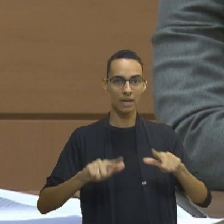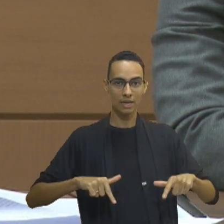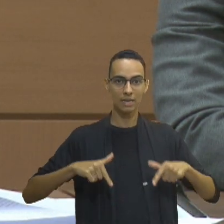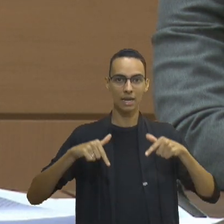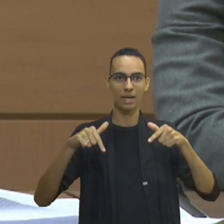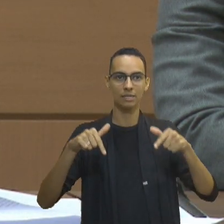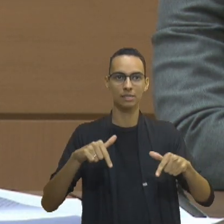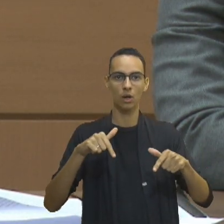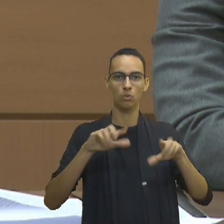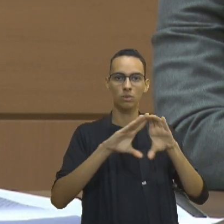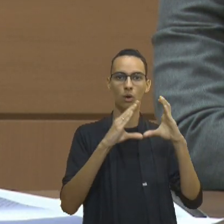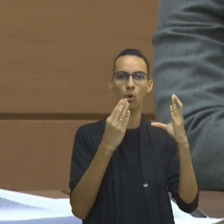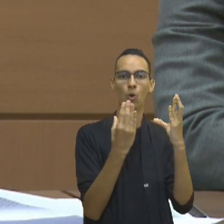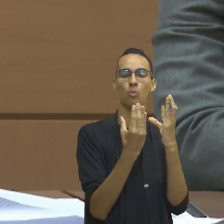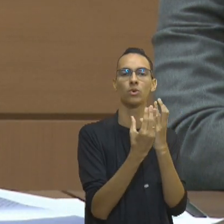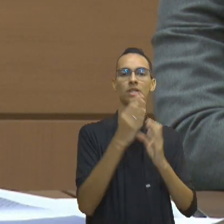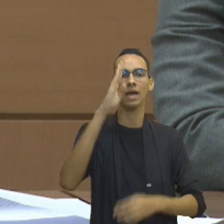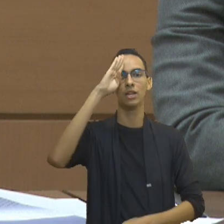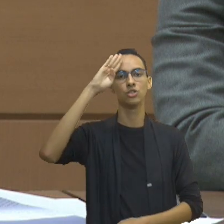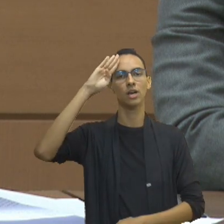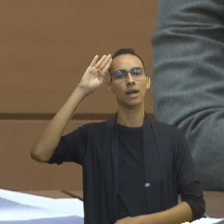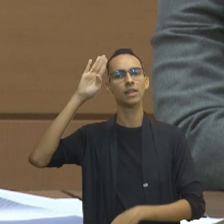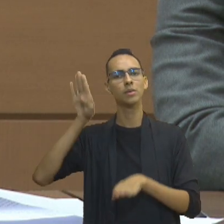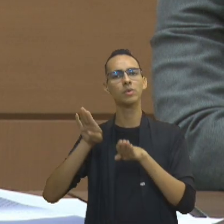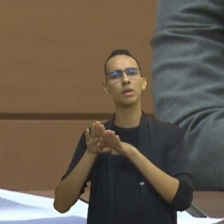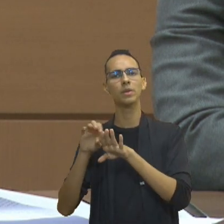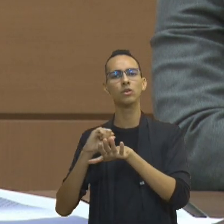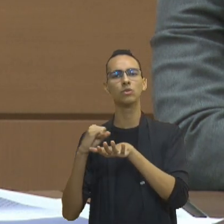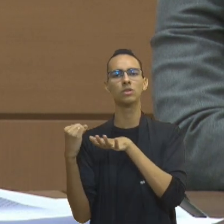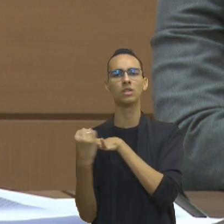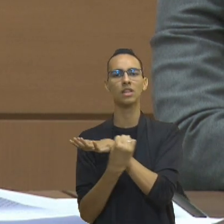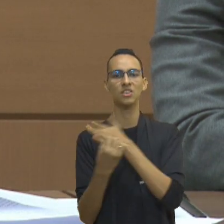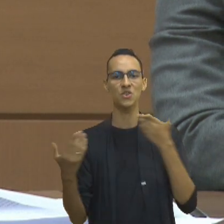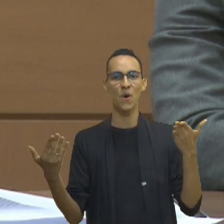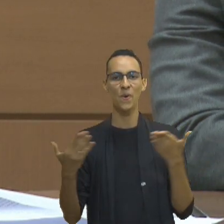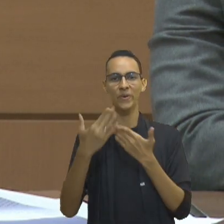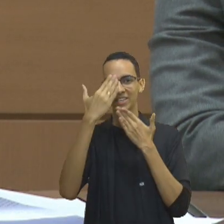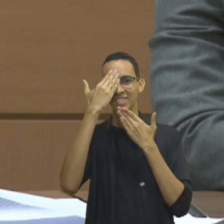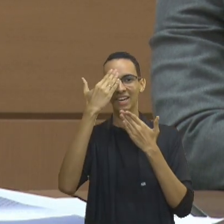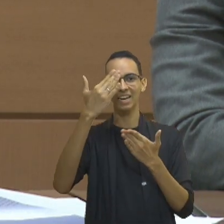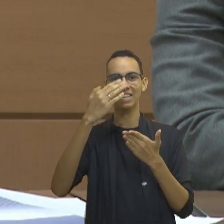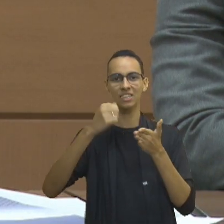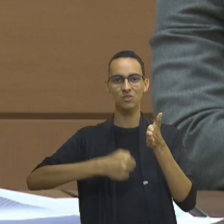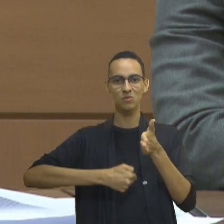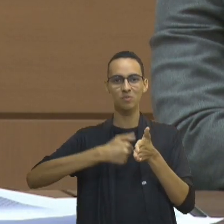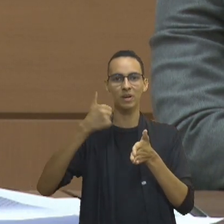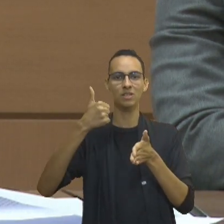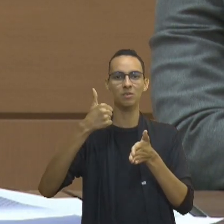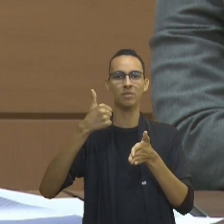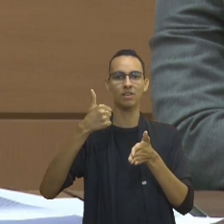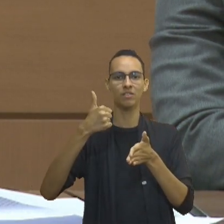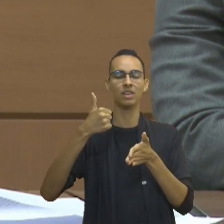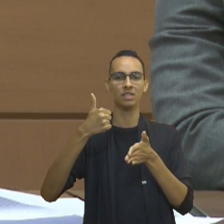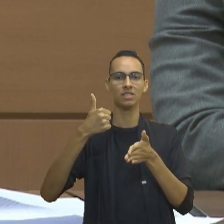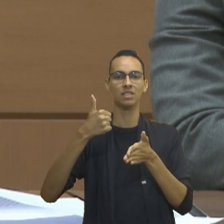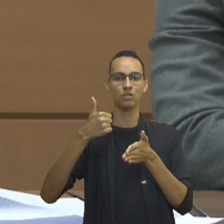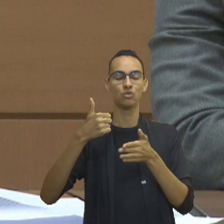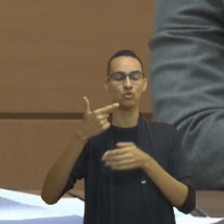comunidade acadêmica e da sociedade. Agradeço mais uma vez a toda a nossa equipe de